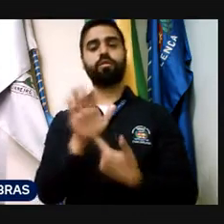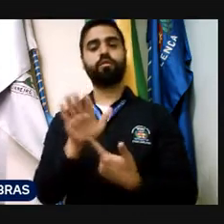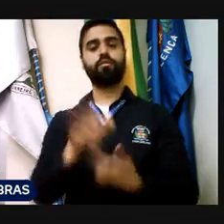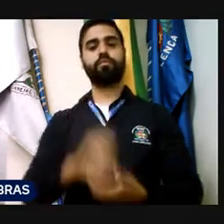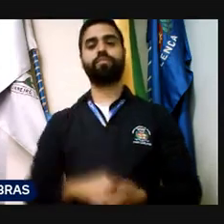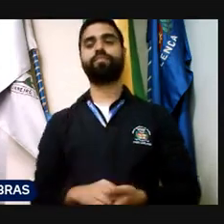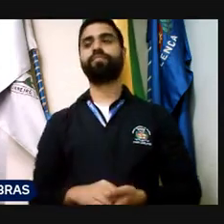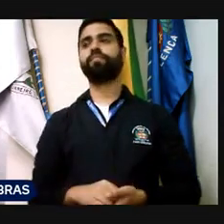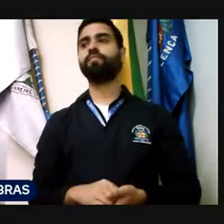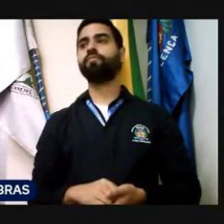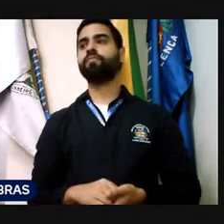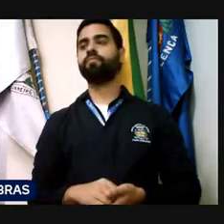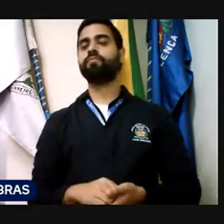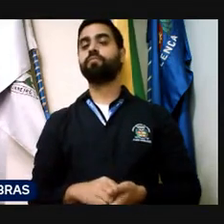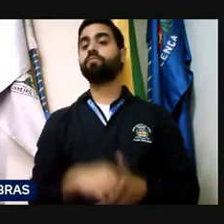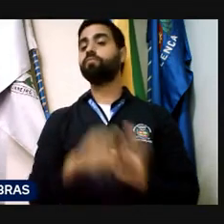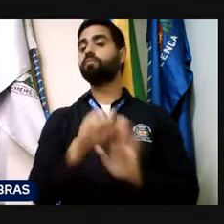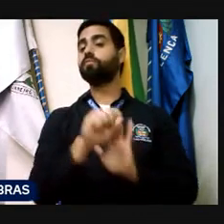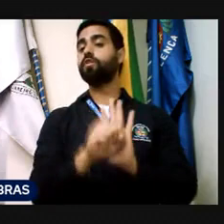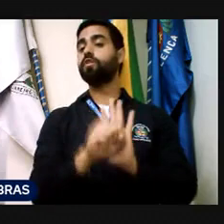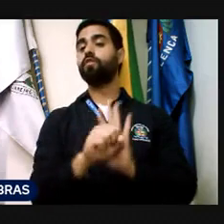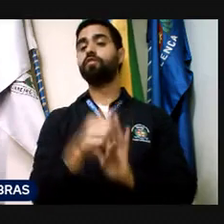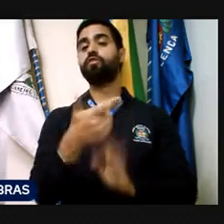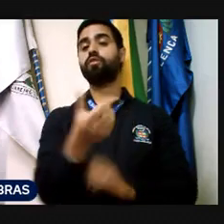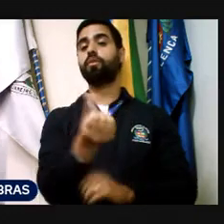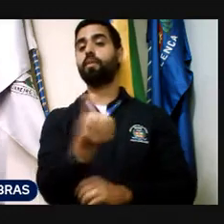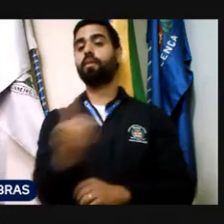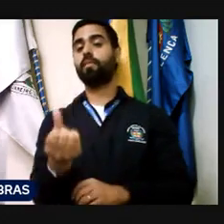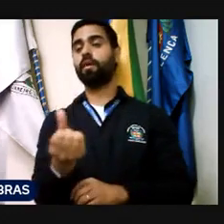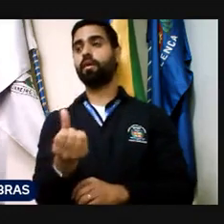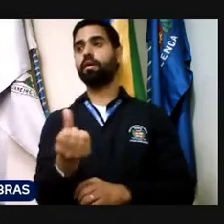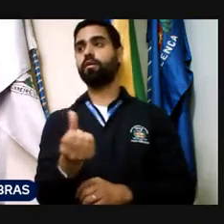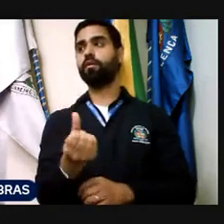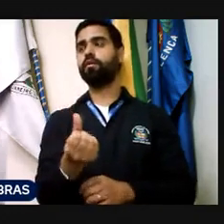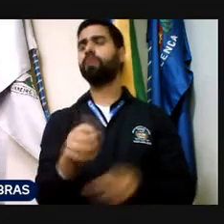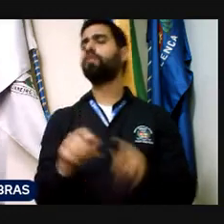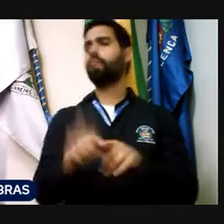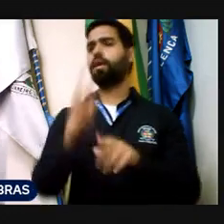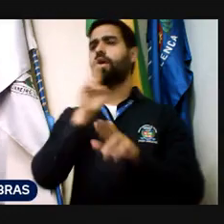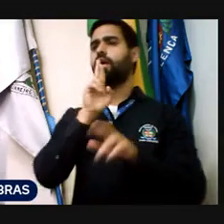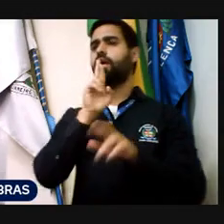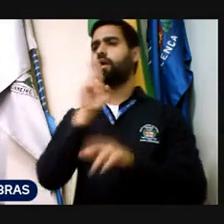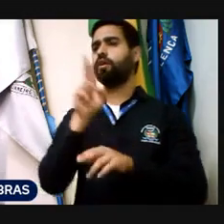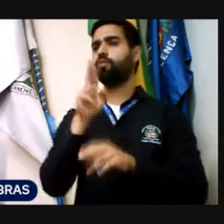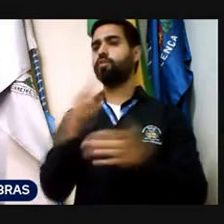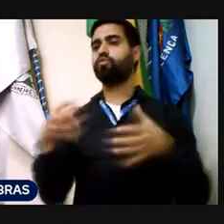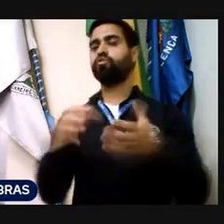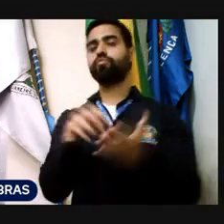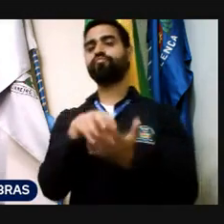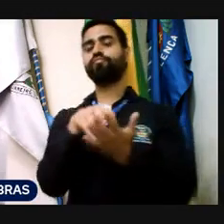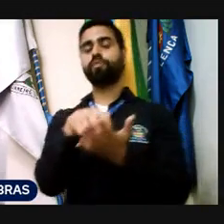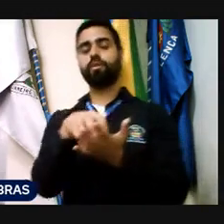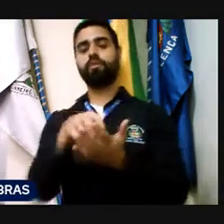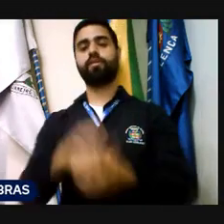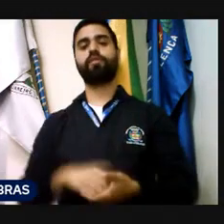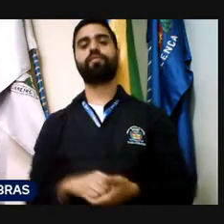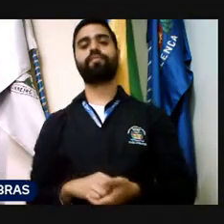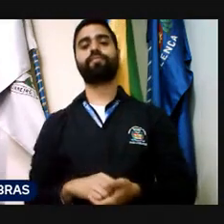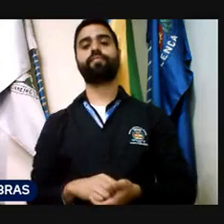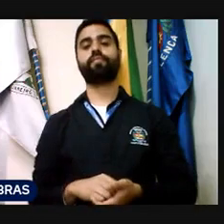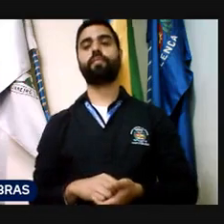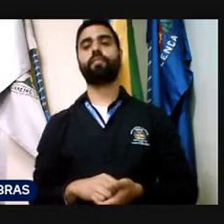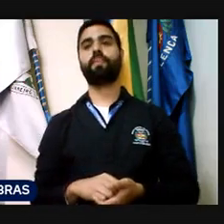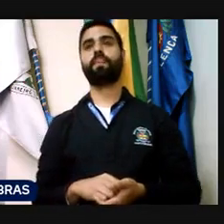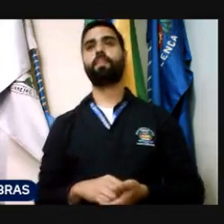Ofício 266, um ofício da Comissão resposta ao ofício da Comissão de Transportes 029, 2021.